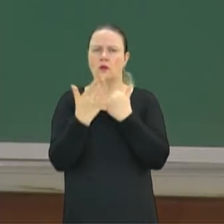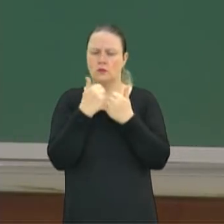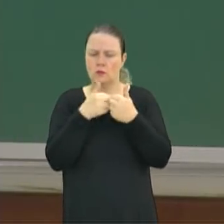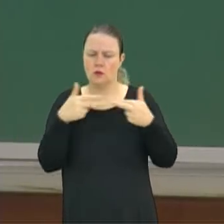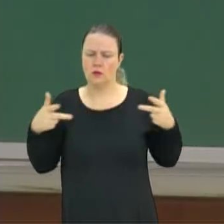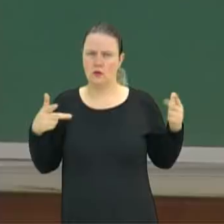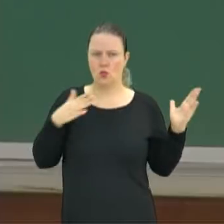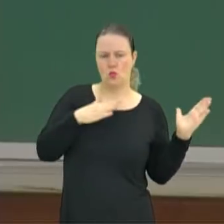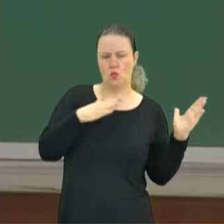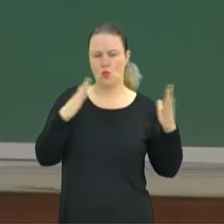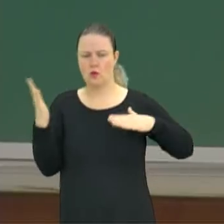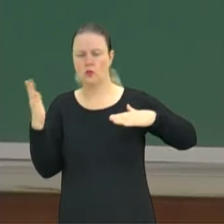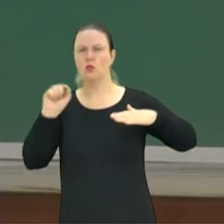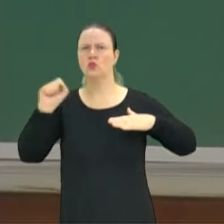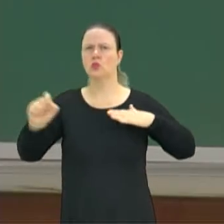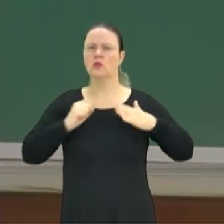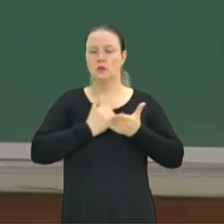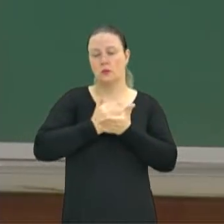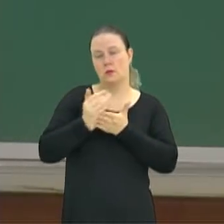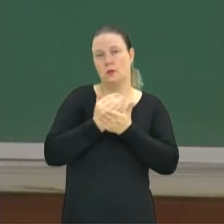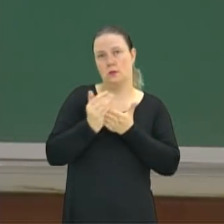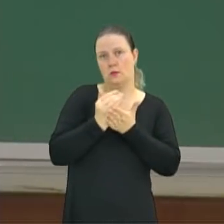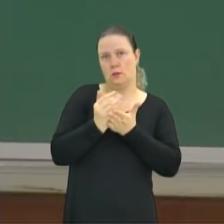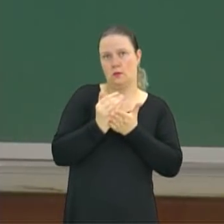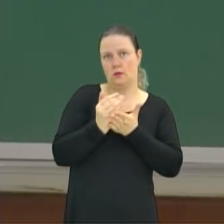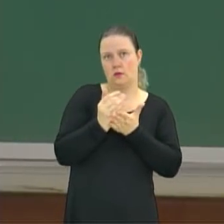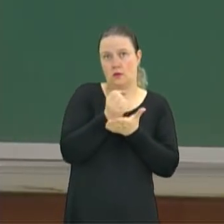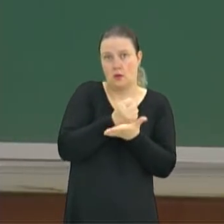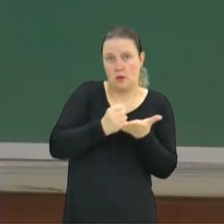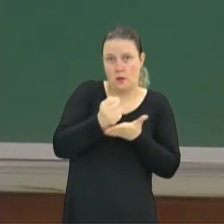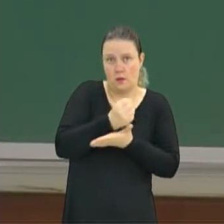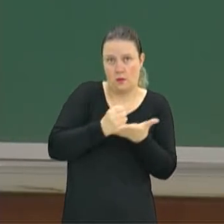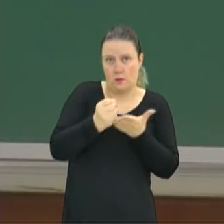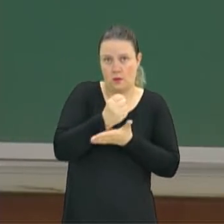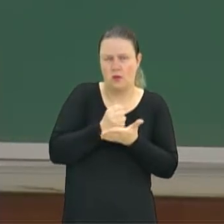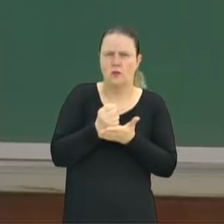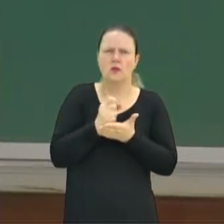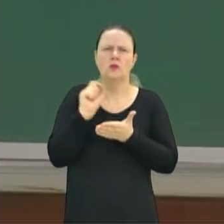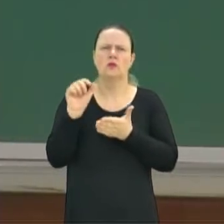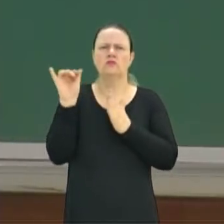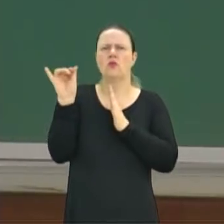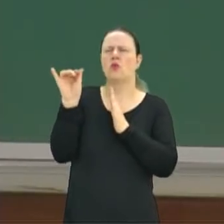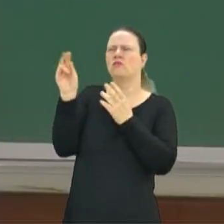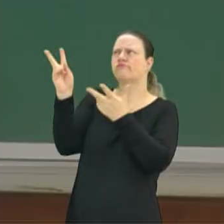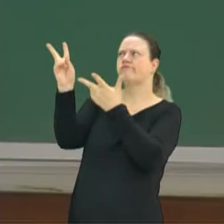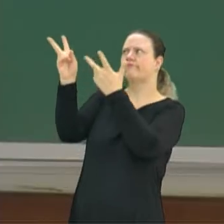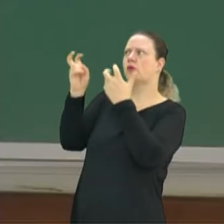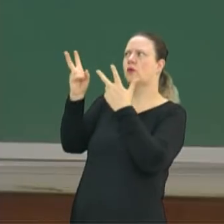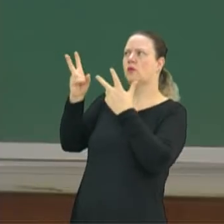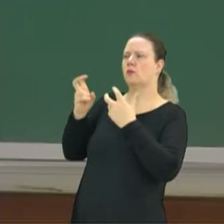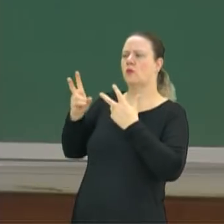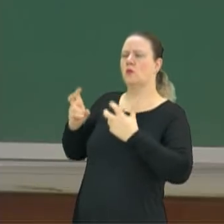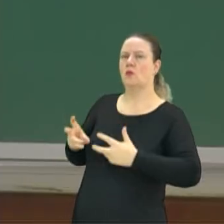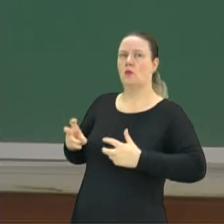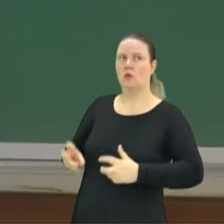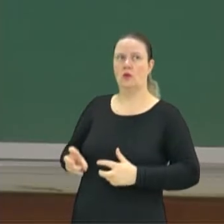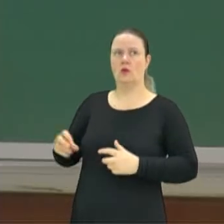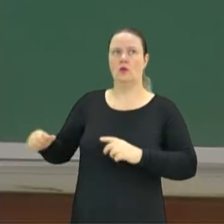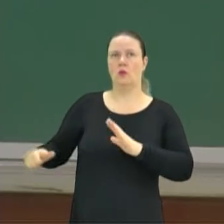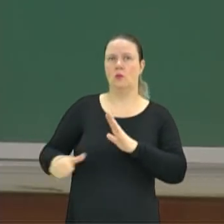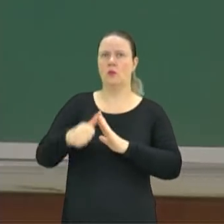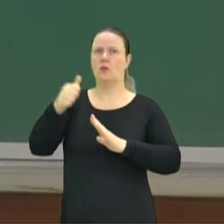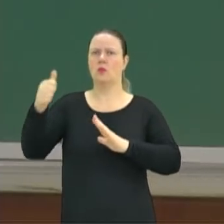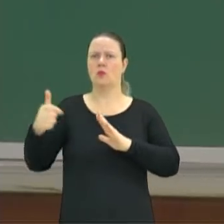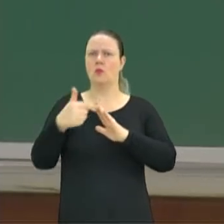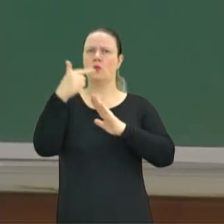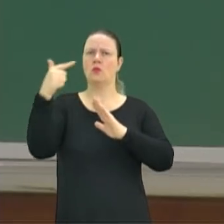Tá? Então, sempre comecem pelo produtor. E sempre já comecem identificando o que é cada coisa. Ó. Esse aqui é o nosso produtor, consumidor primário,